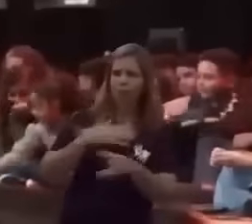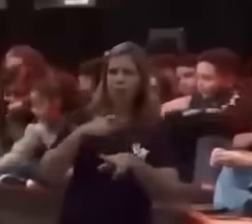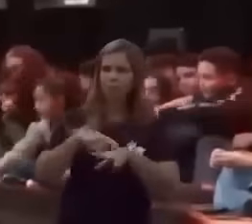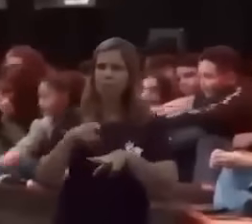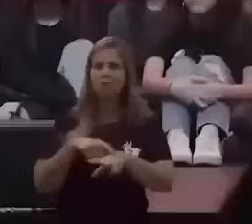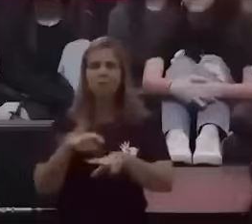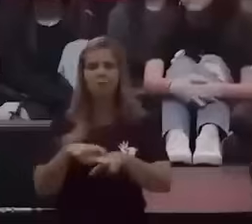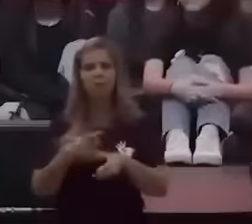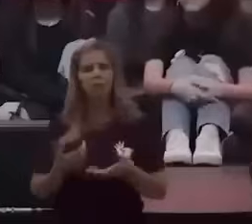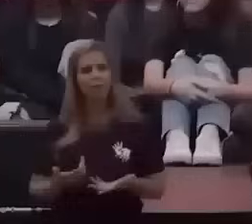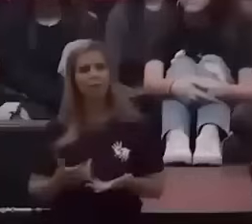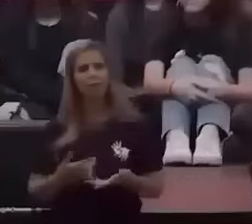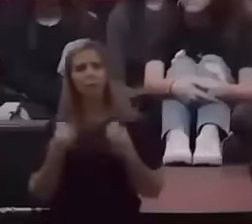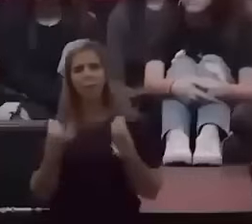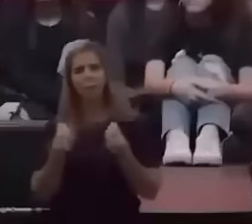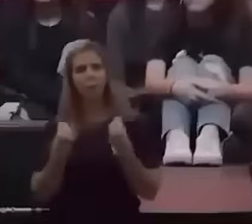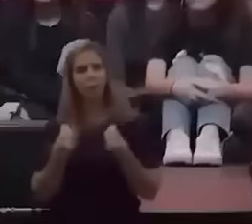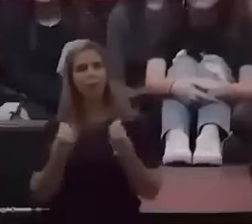mim?